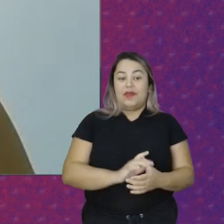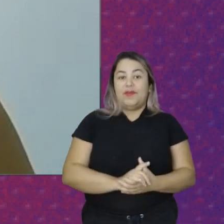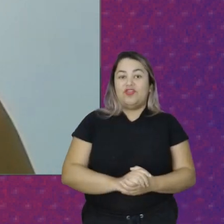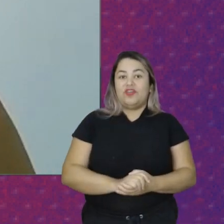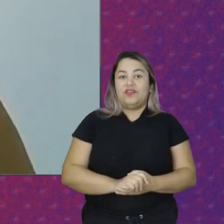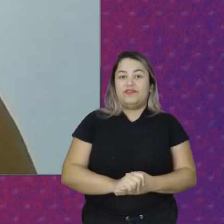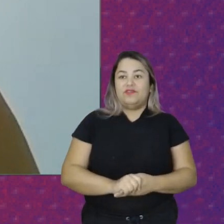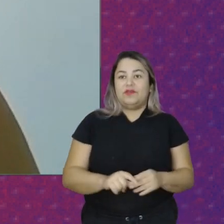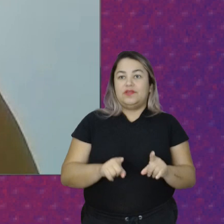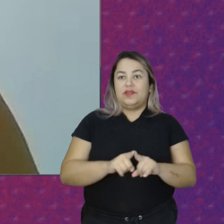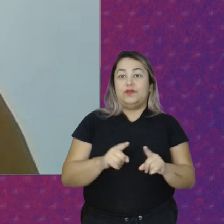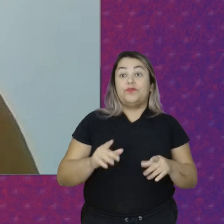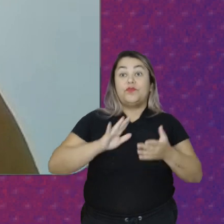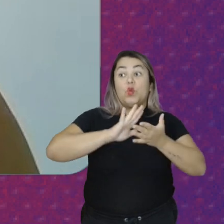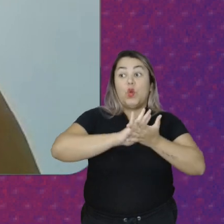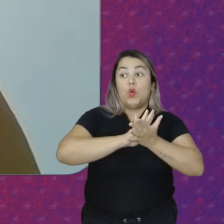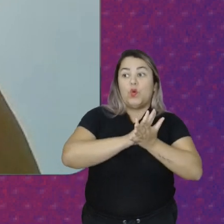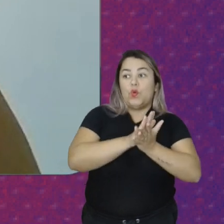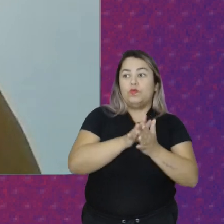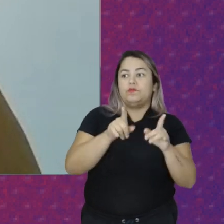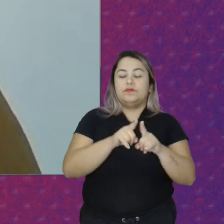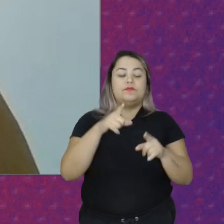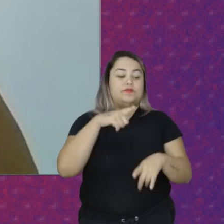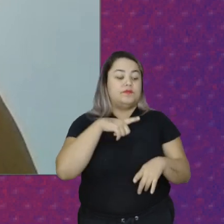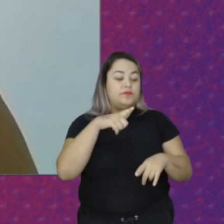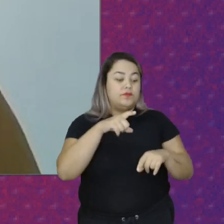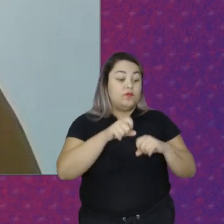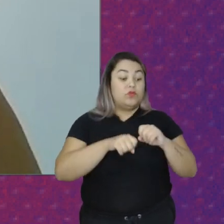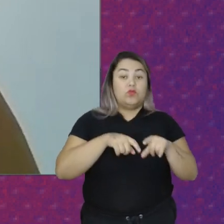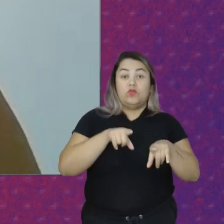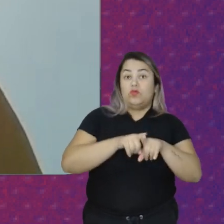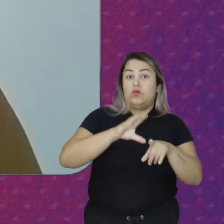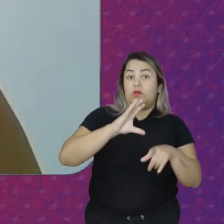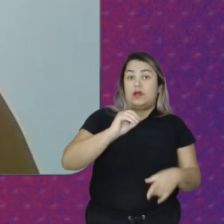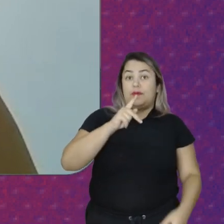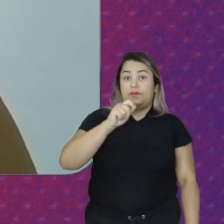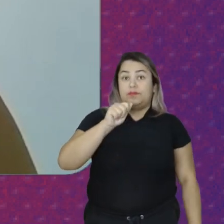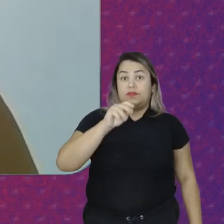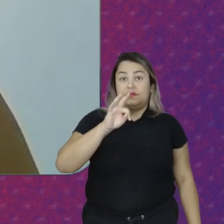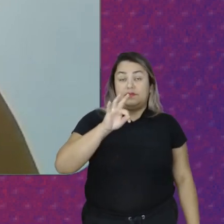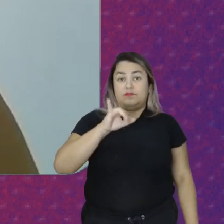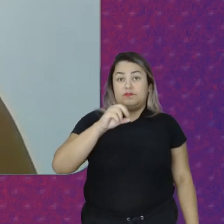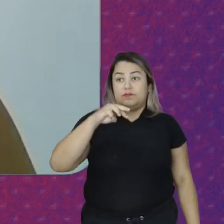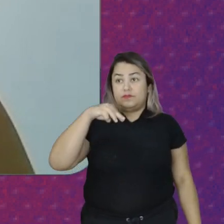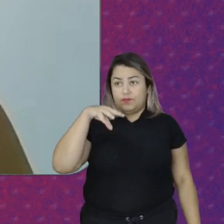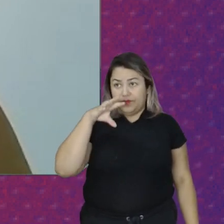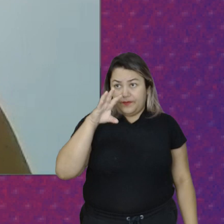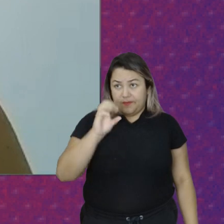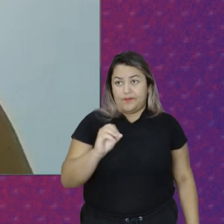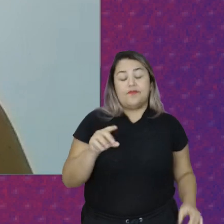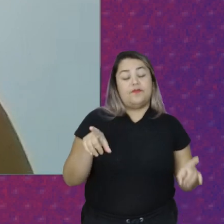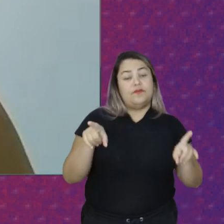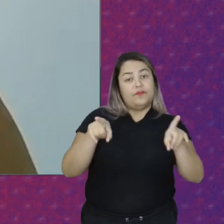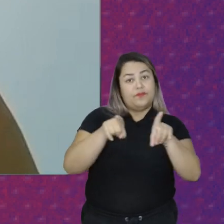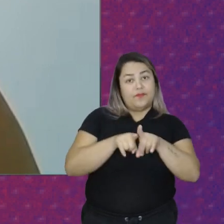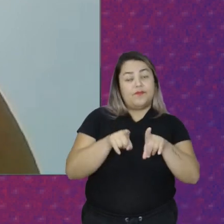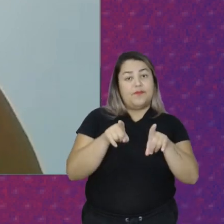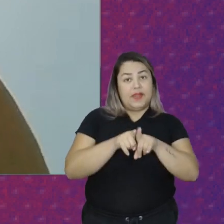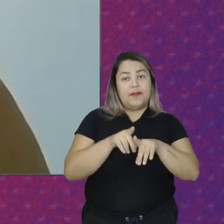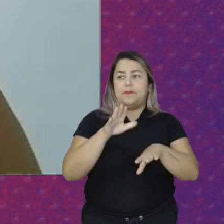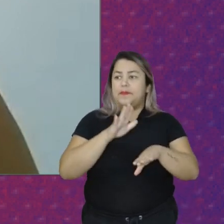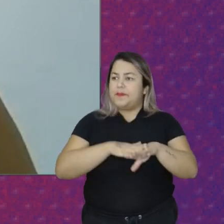um preconceito que ele tem raiz no capitalismo, raiz no capitalismo